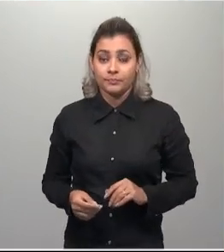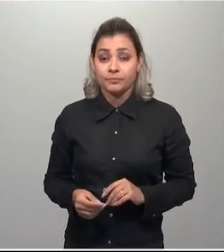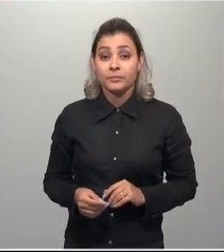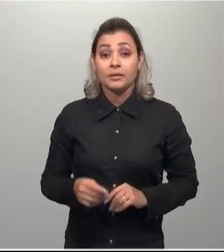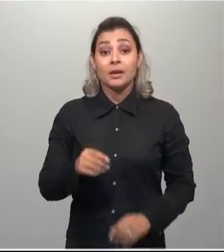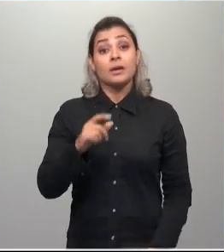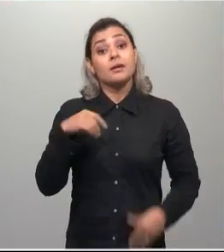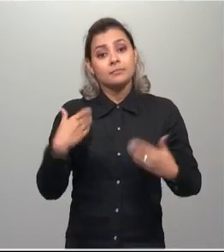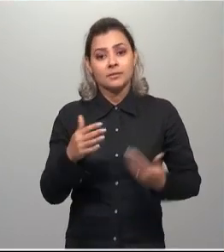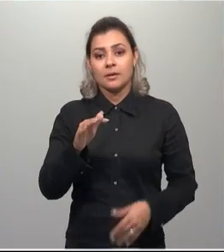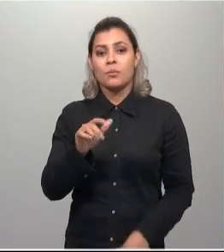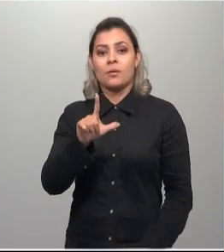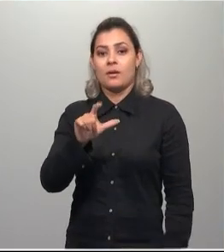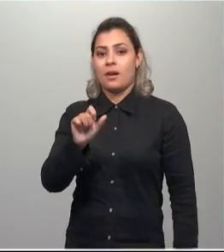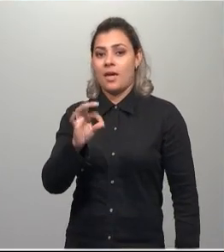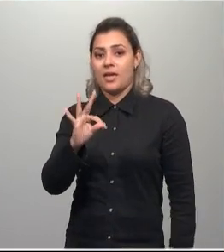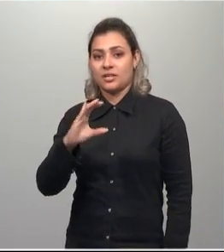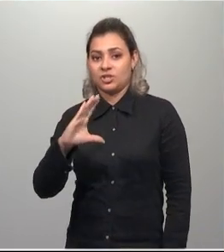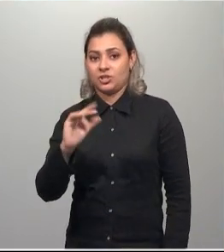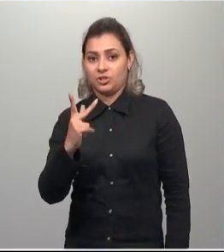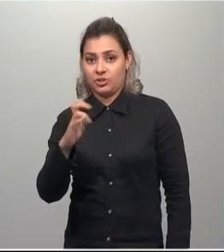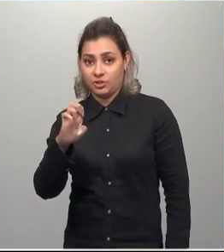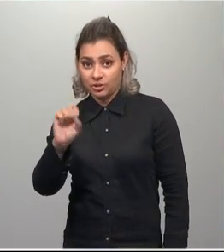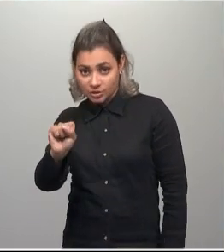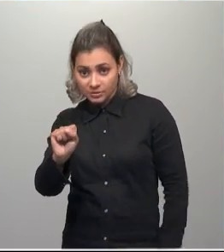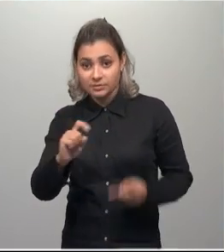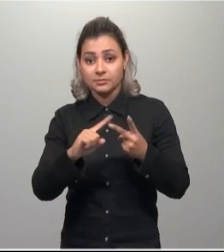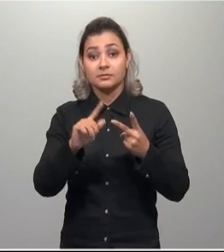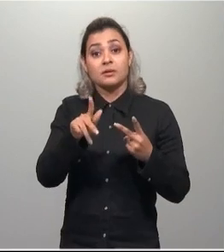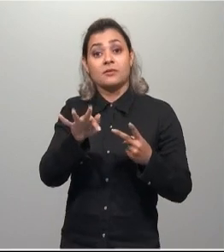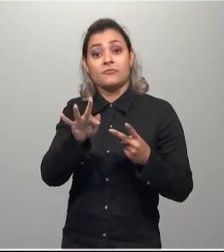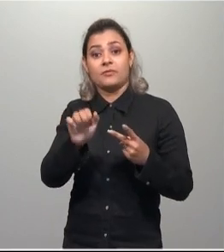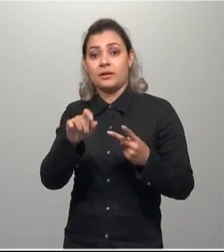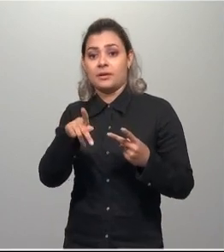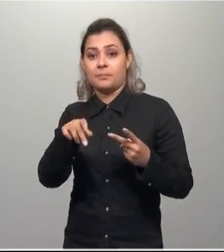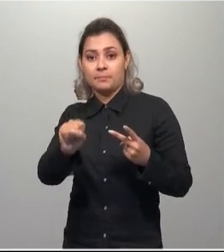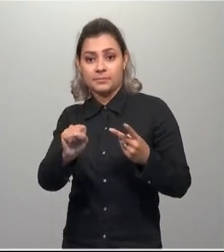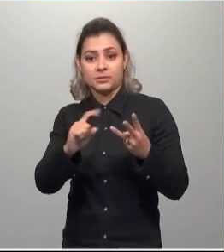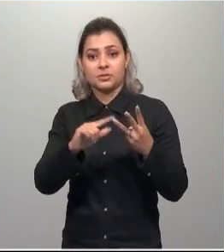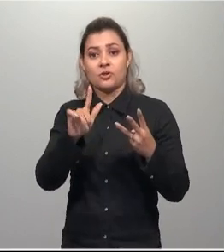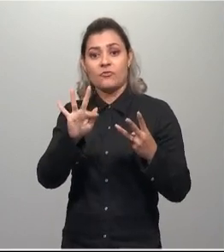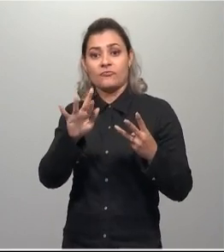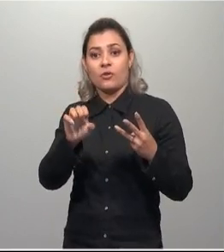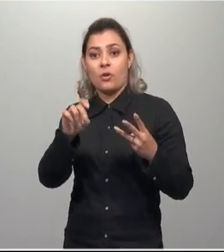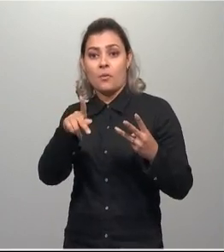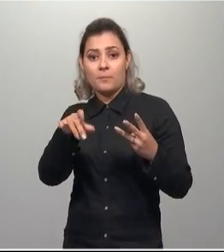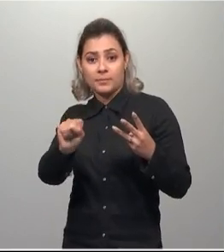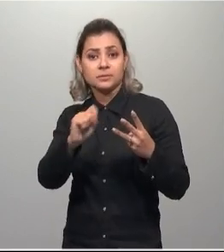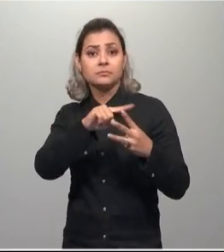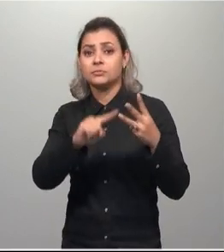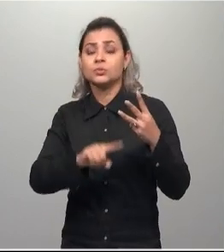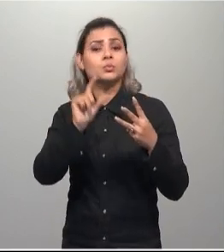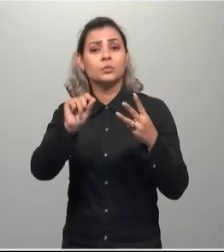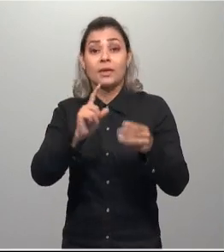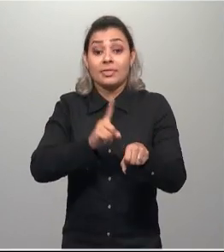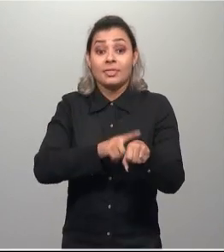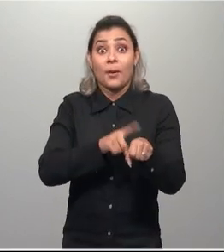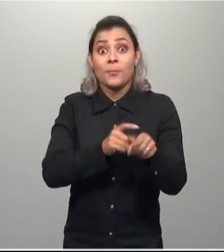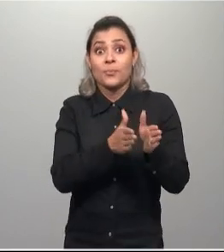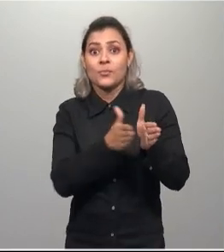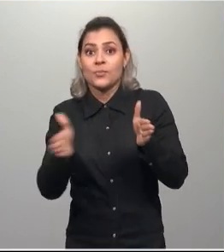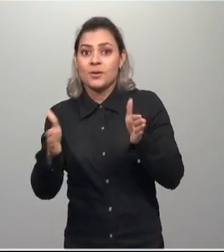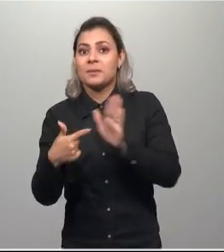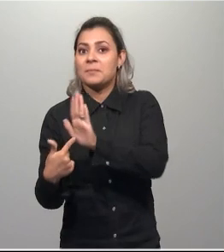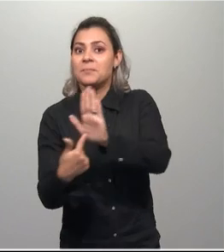flops leds e filipe lopes a partir daí então estamos falando de circuitos seqüenciais onde o tempo é a